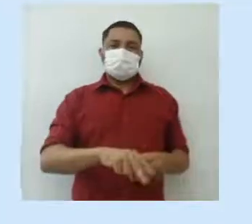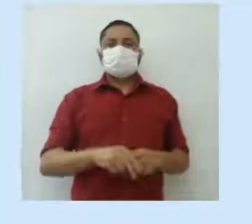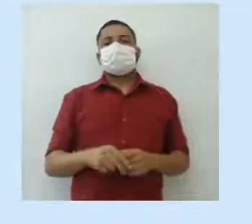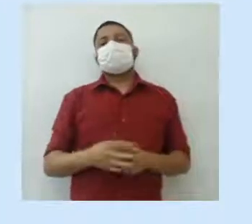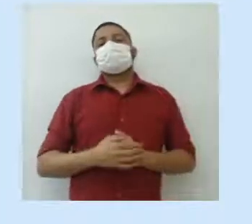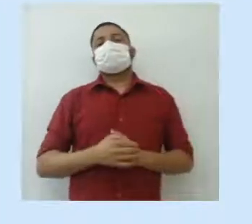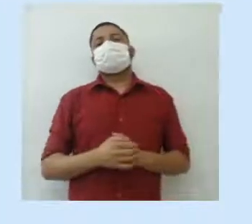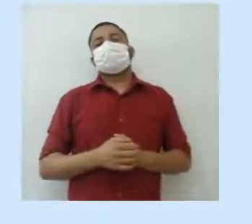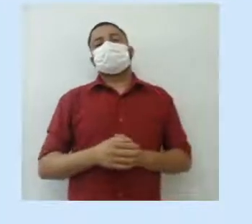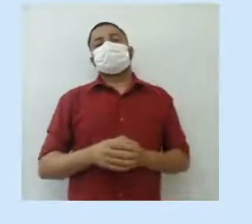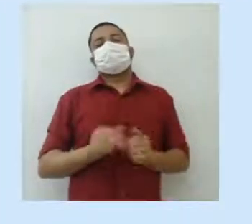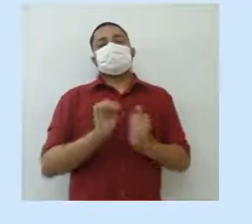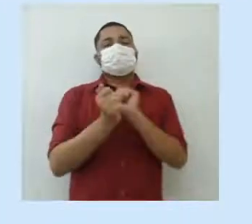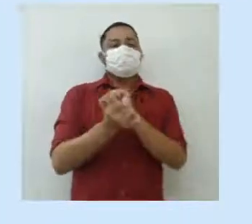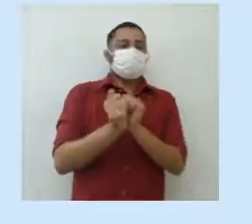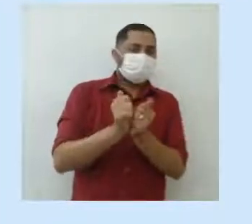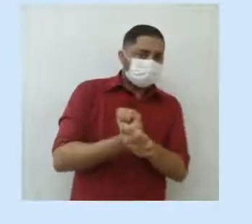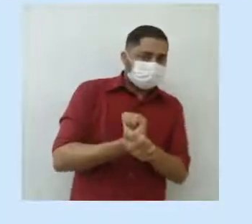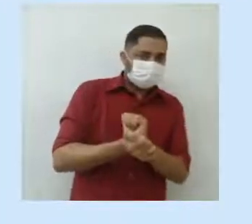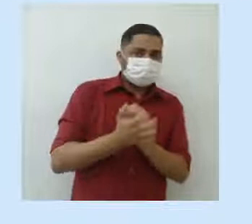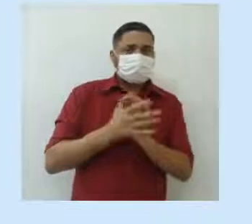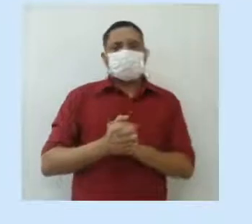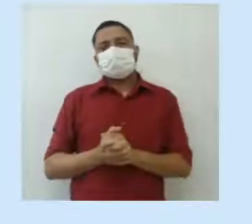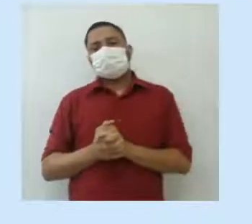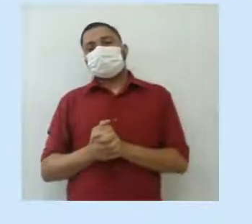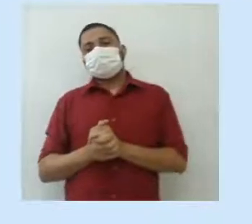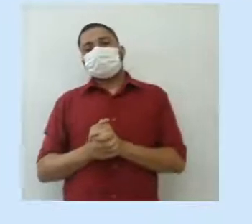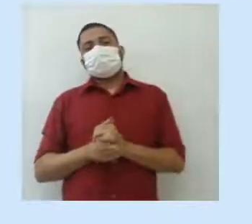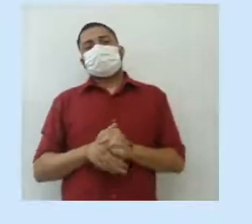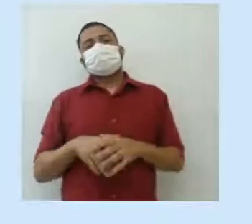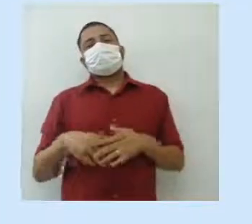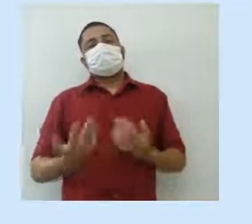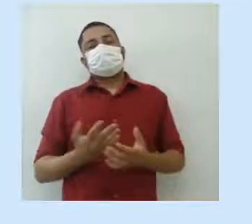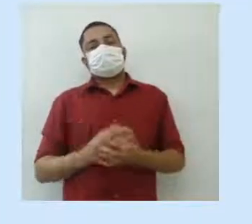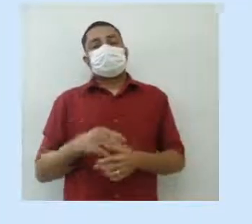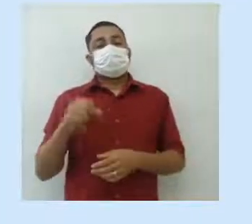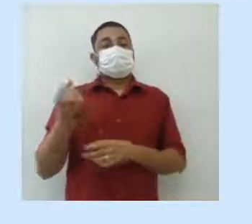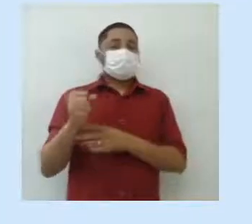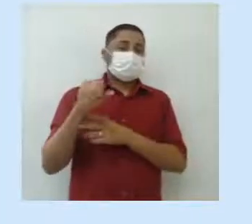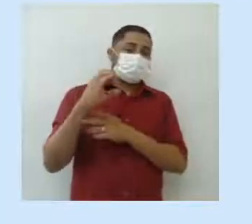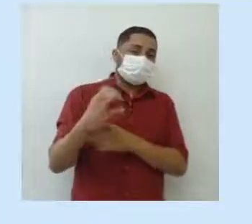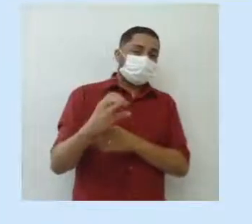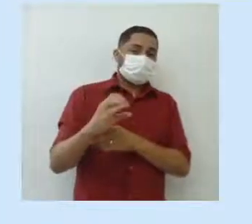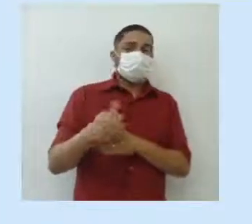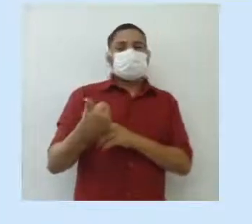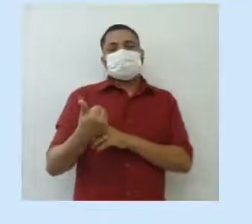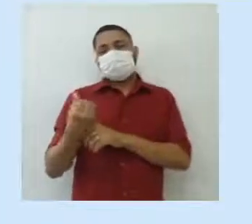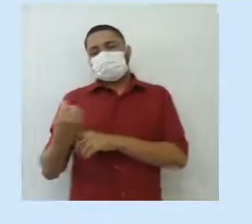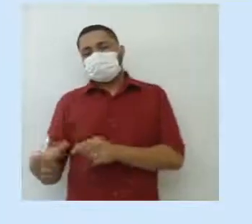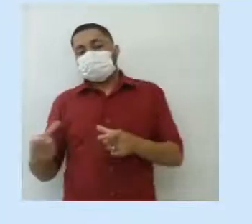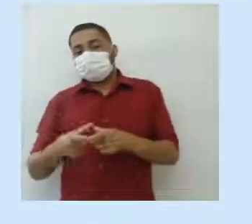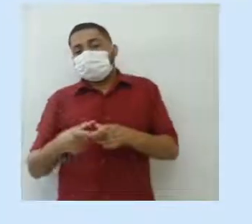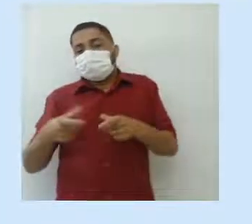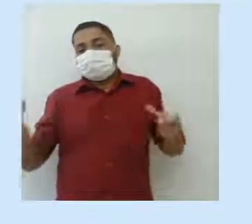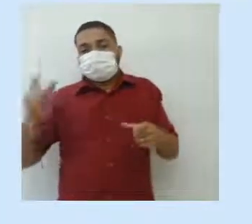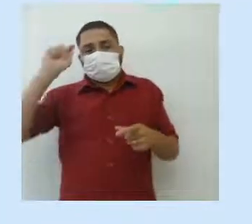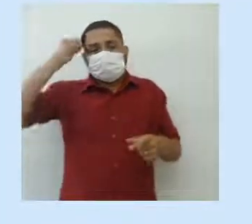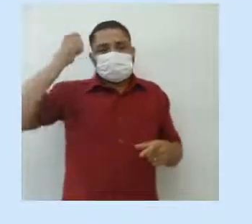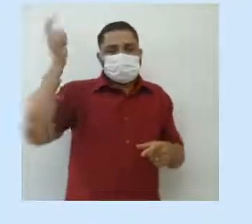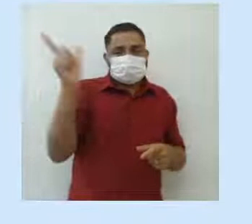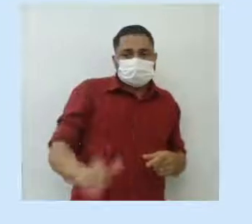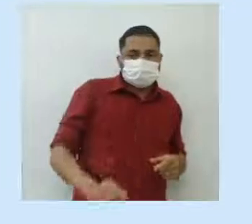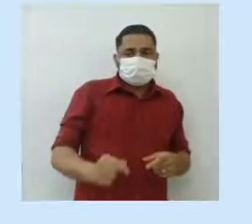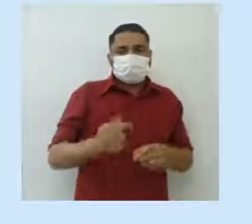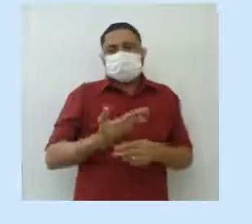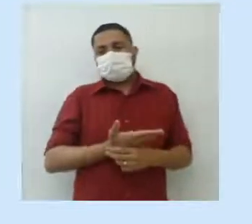obra escrava variaram. Então, no século XVI, a maioria dos africanos foi